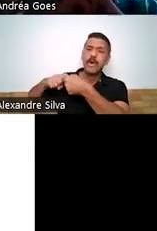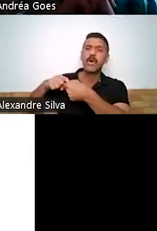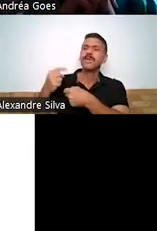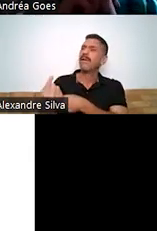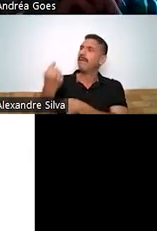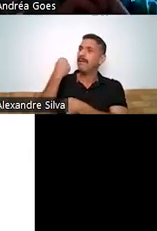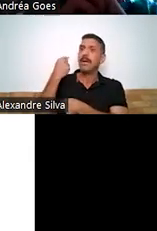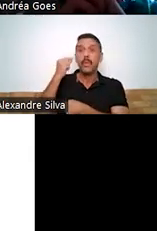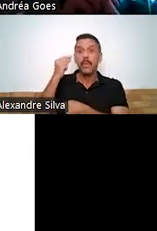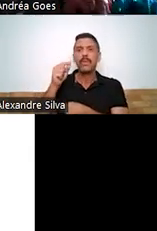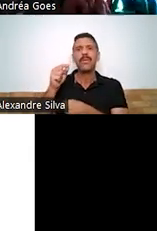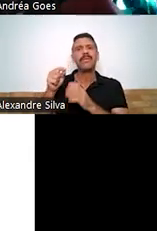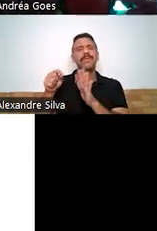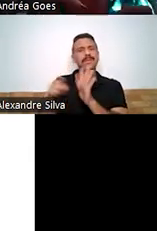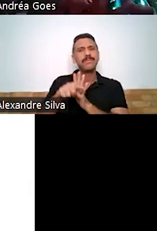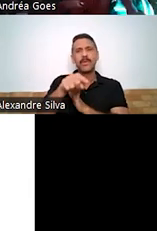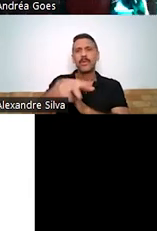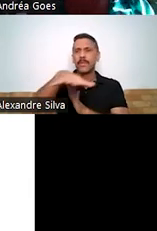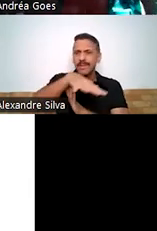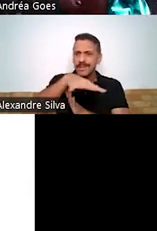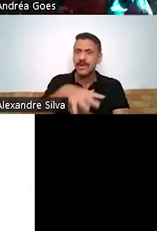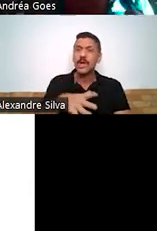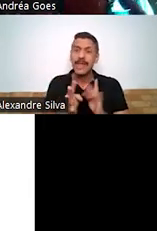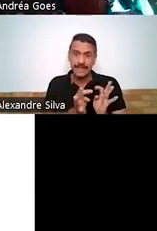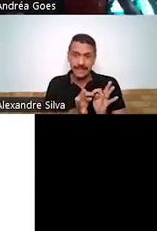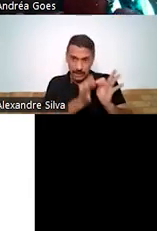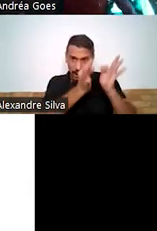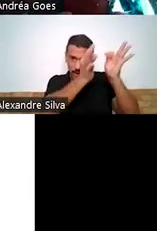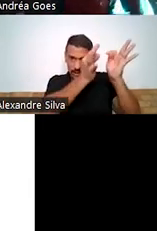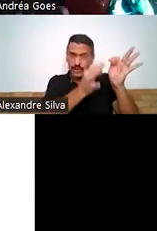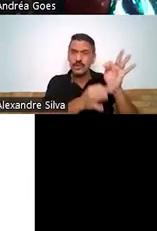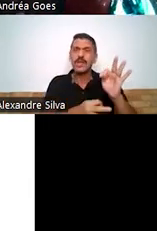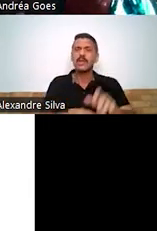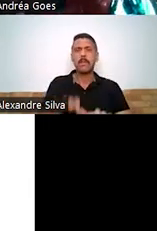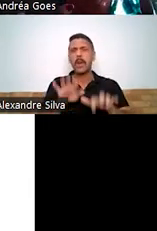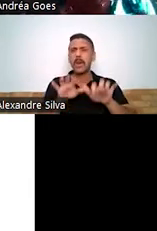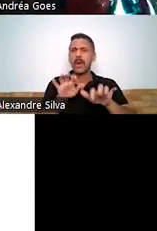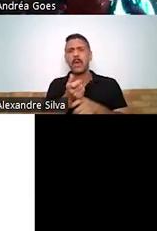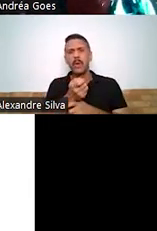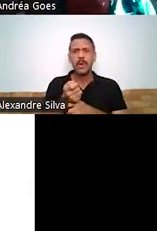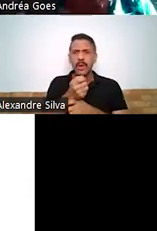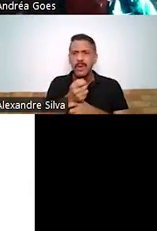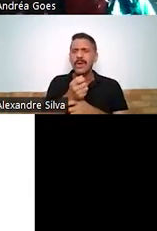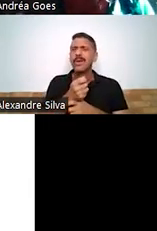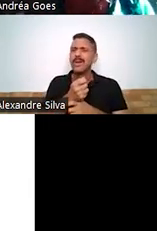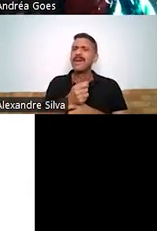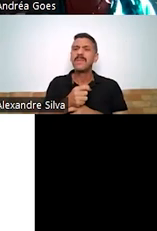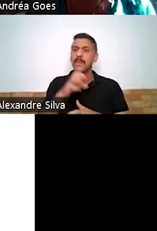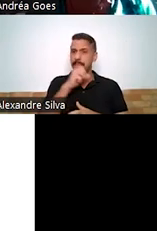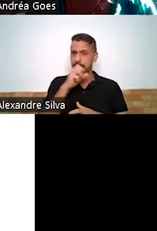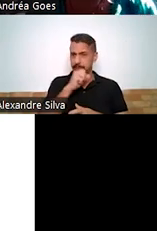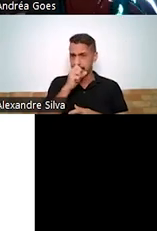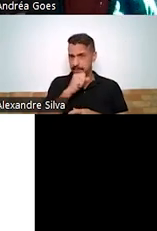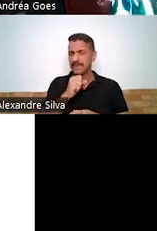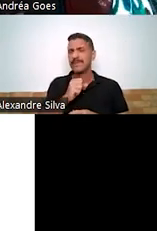também no laboratório, sair um pouco da nossa tecnologia, dos nossos dedinhos mexendo o tempo inteiro naquela coisa rápida e